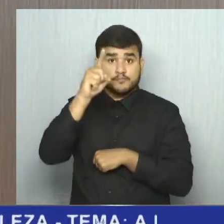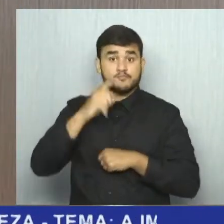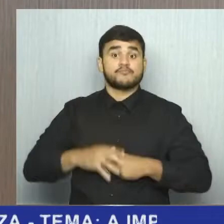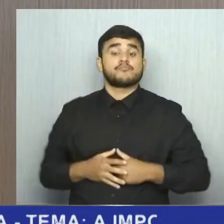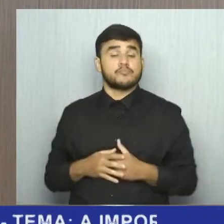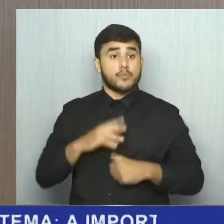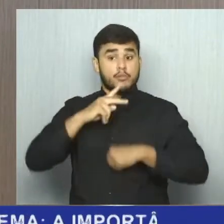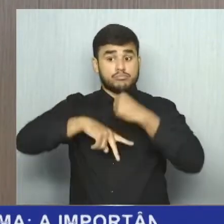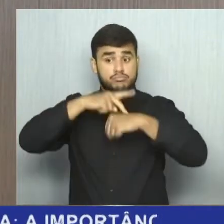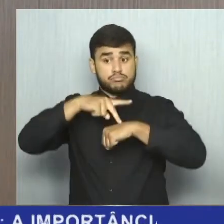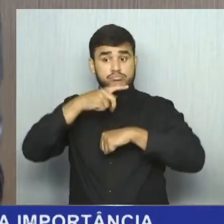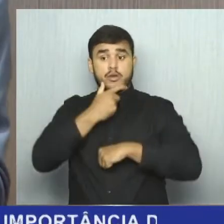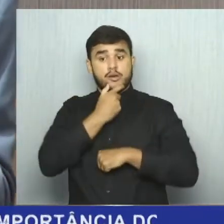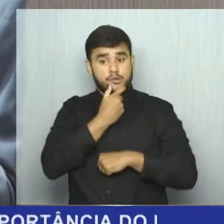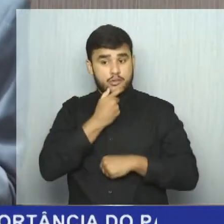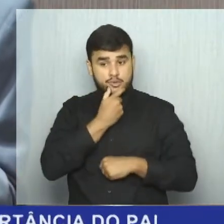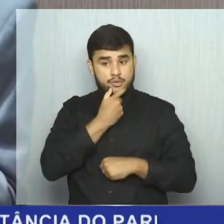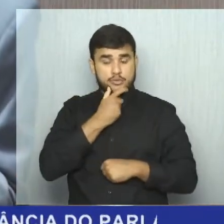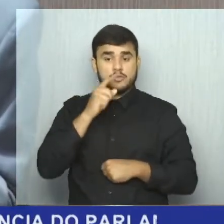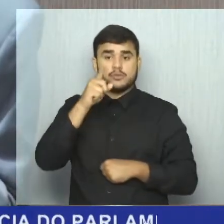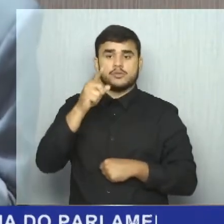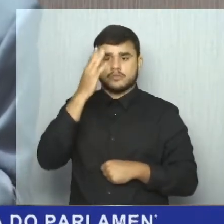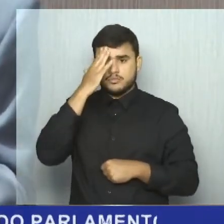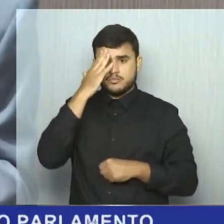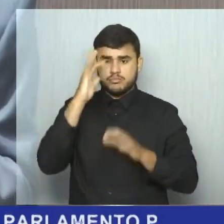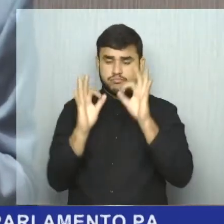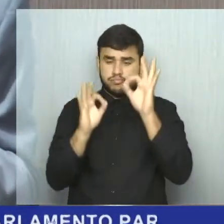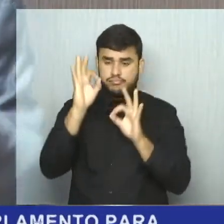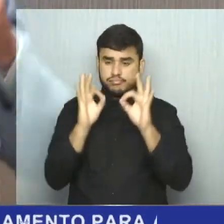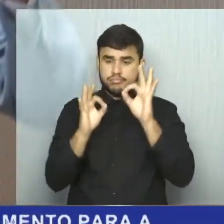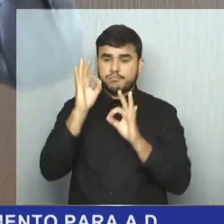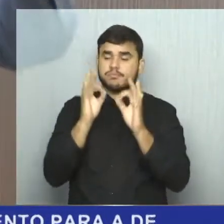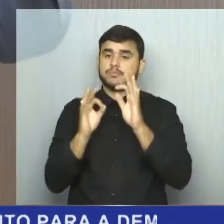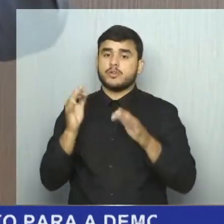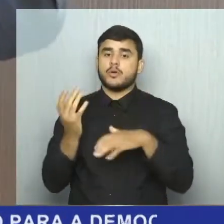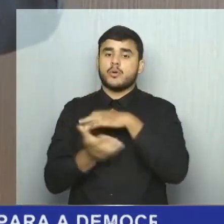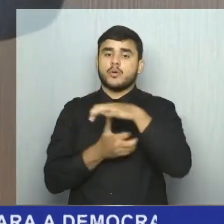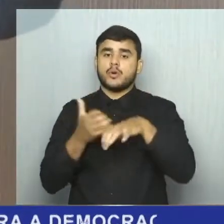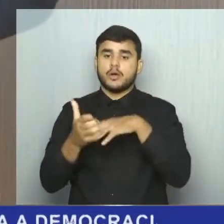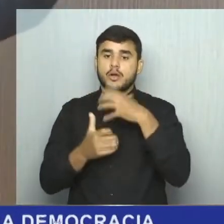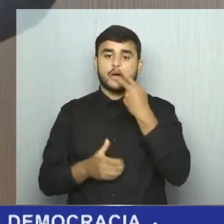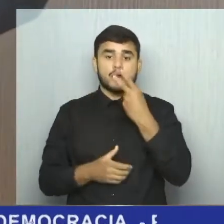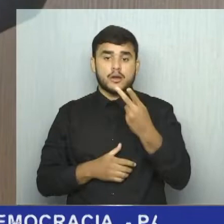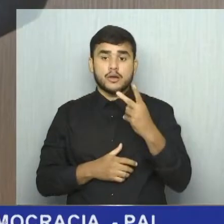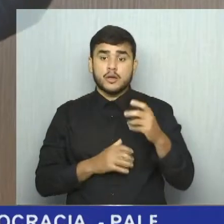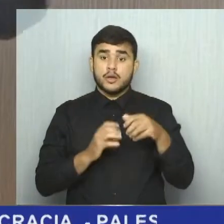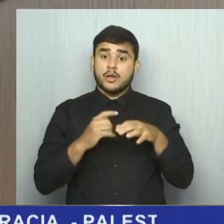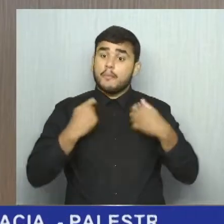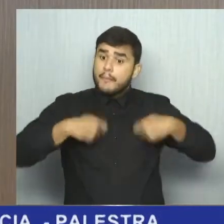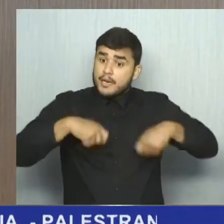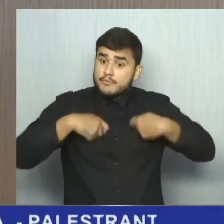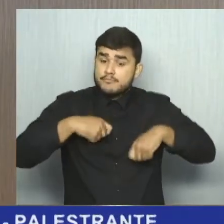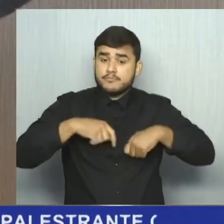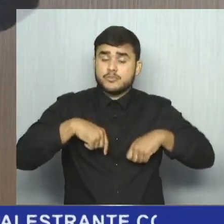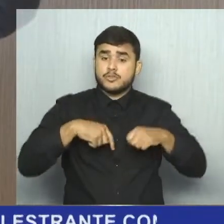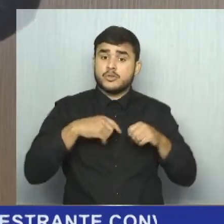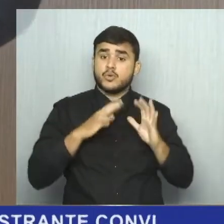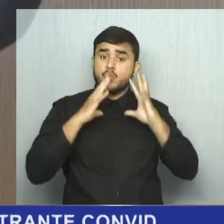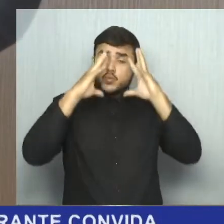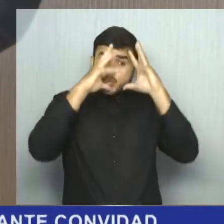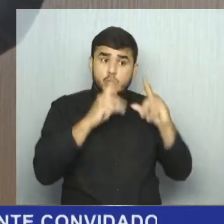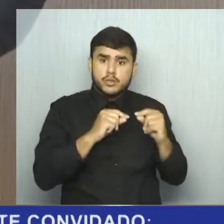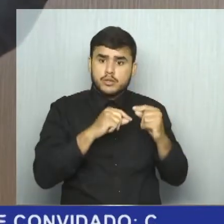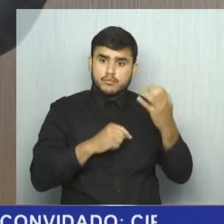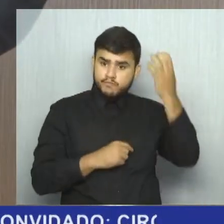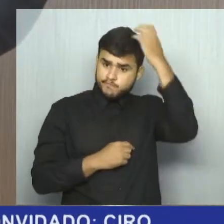Um, sistematizar códigos escritos que oponham limites institucionais legais sobre o poder